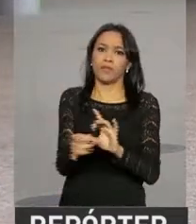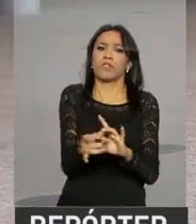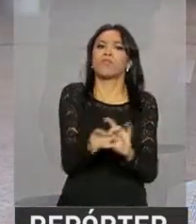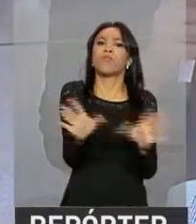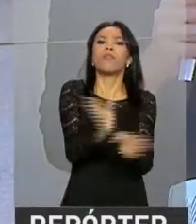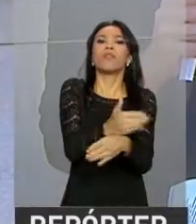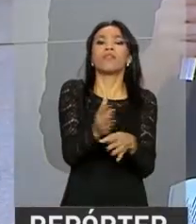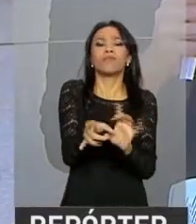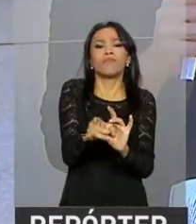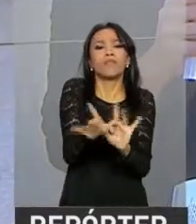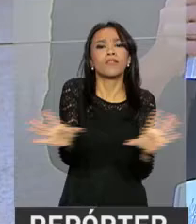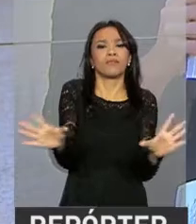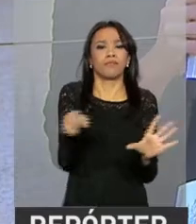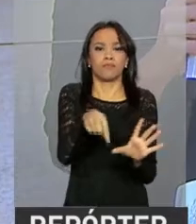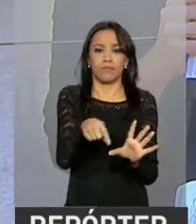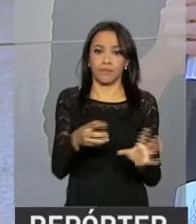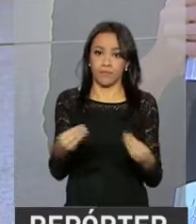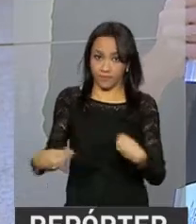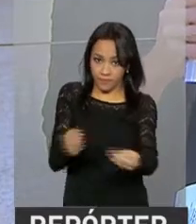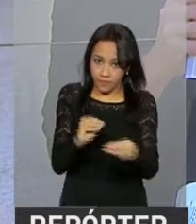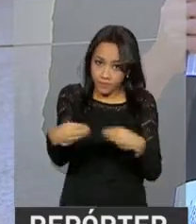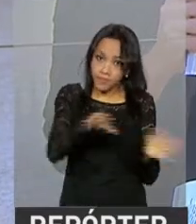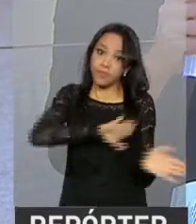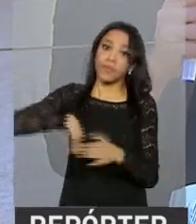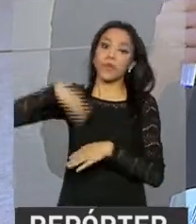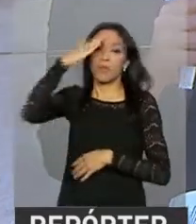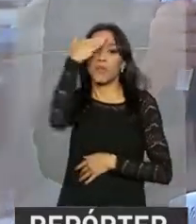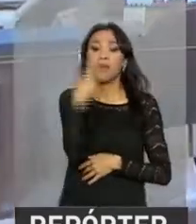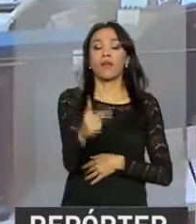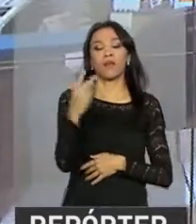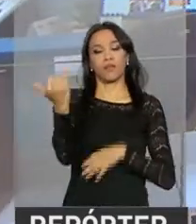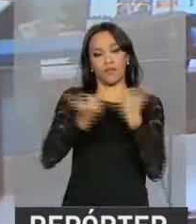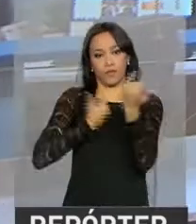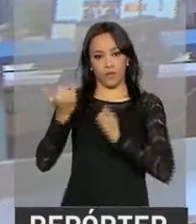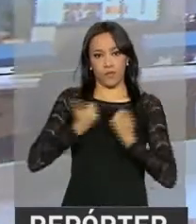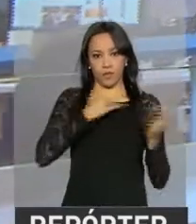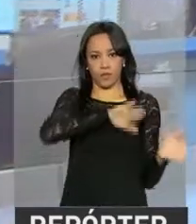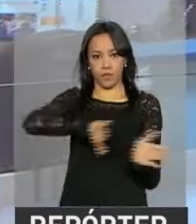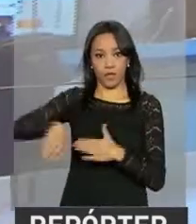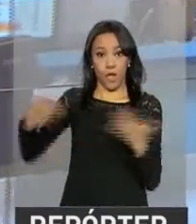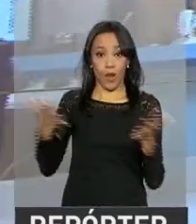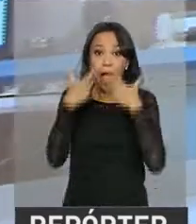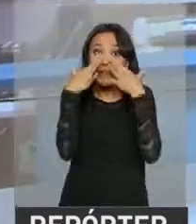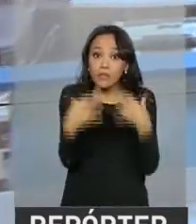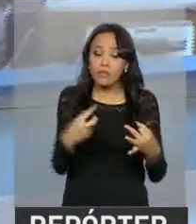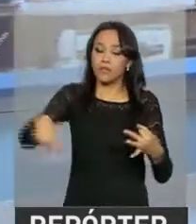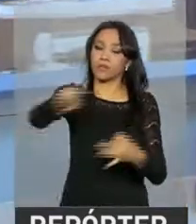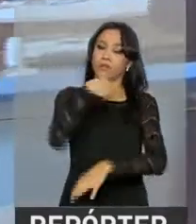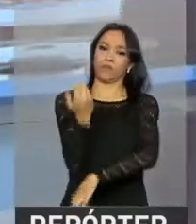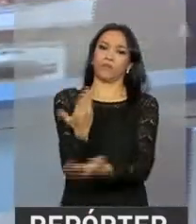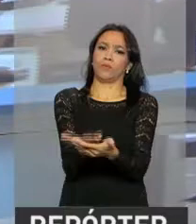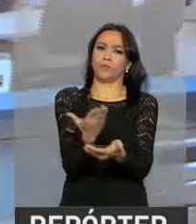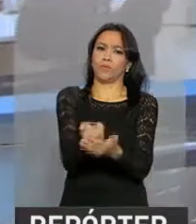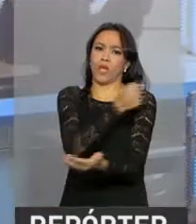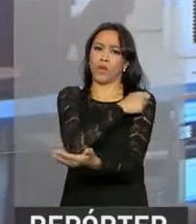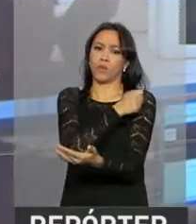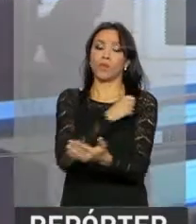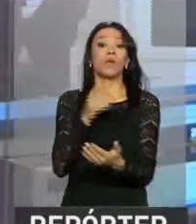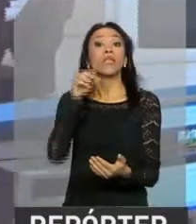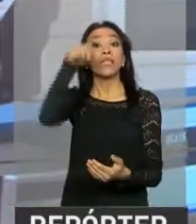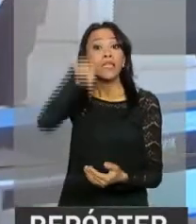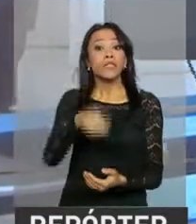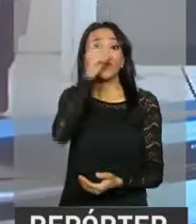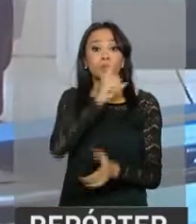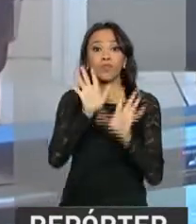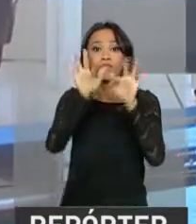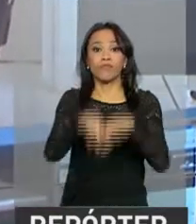Leandro obrigado Paula pelas suas informações aí do Palácio do Planalto e agora atenção estudante termina neste domingo a terceira Edição